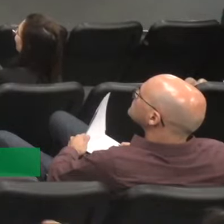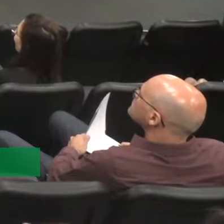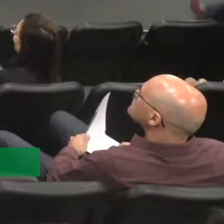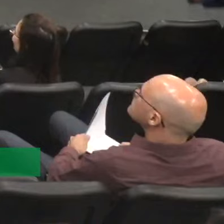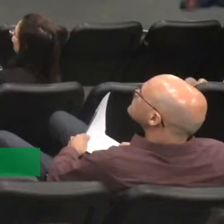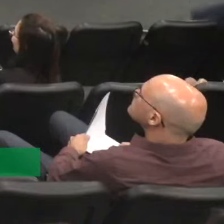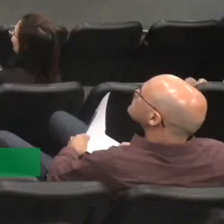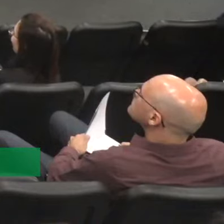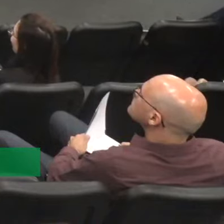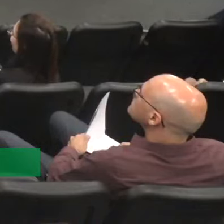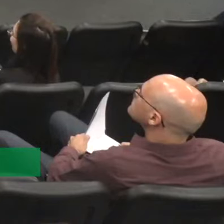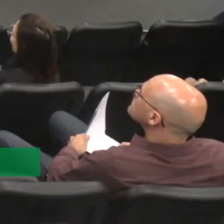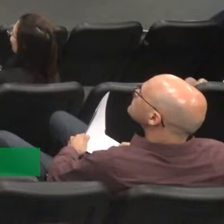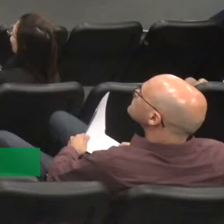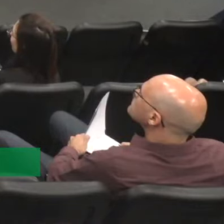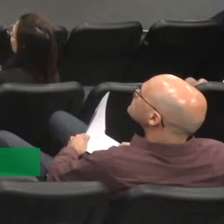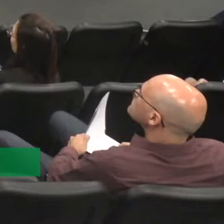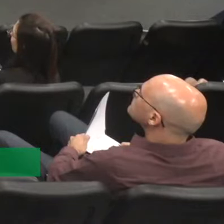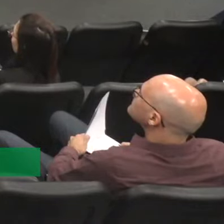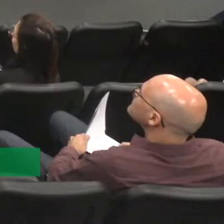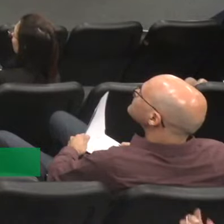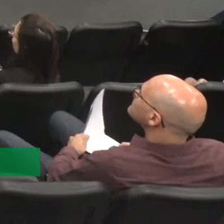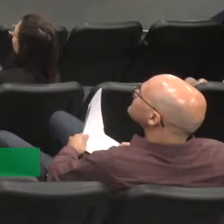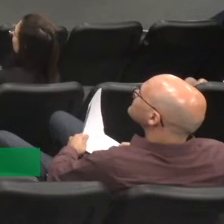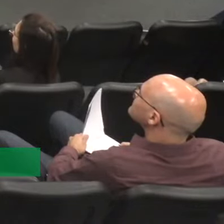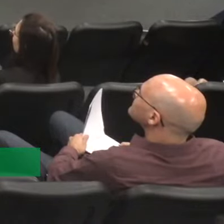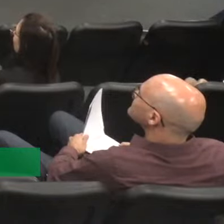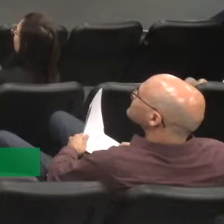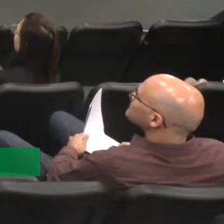Jane vai falar primeiro que eu, tá bom? Posso corrigir?